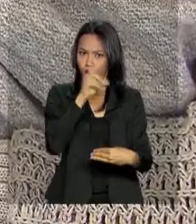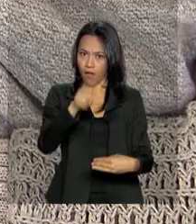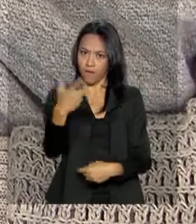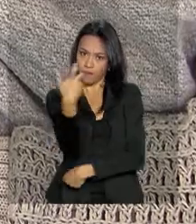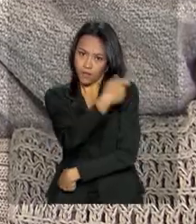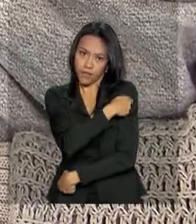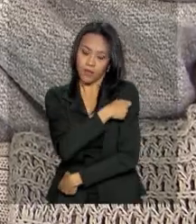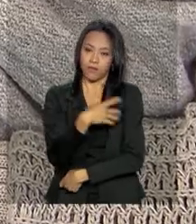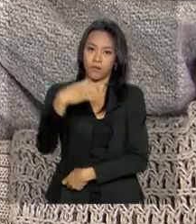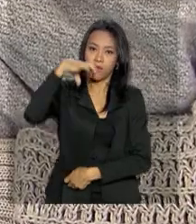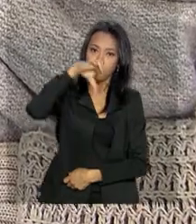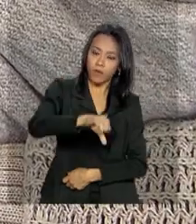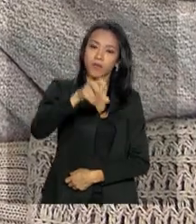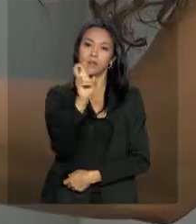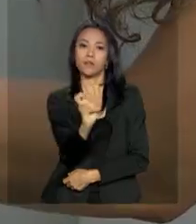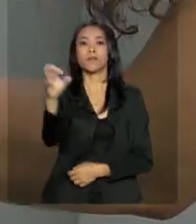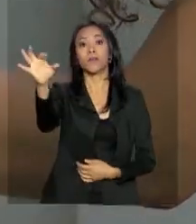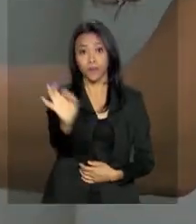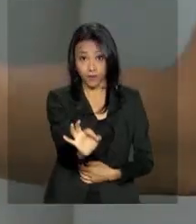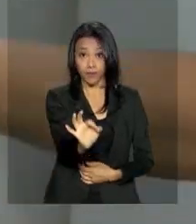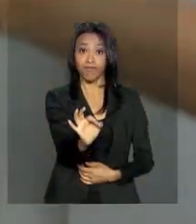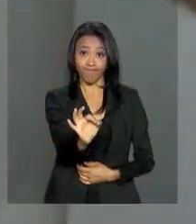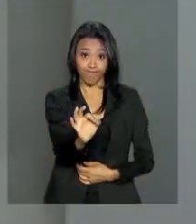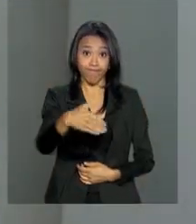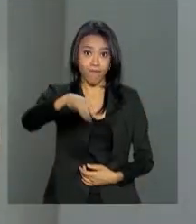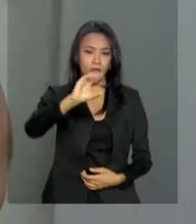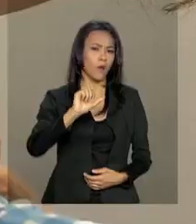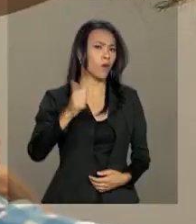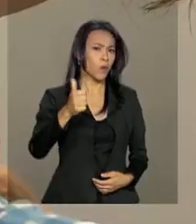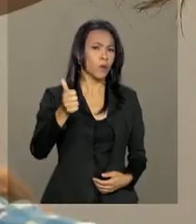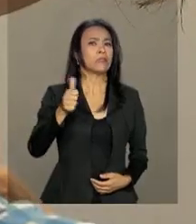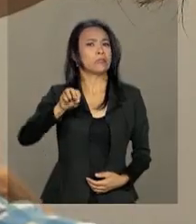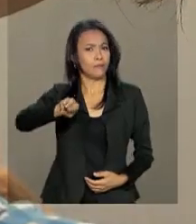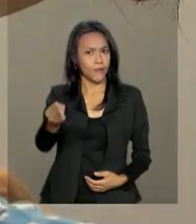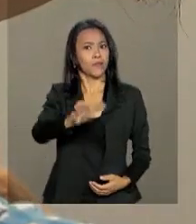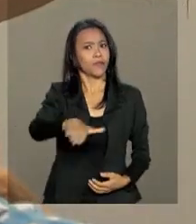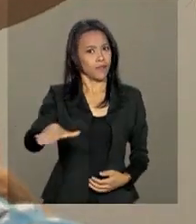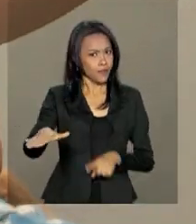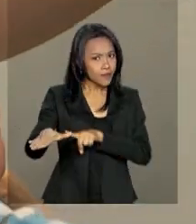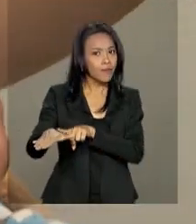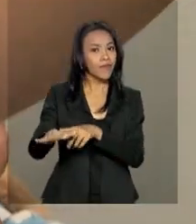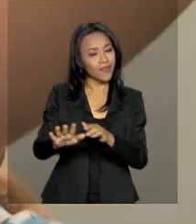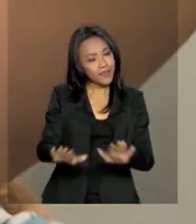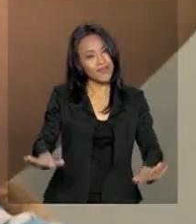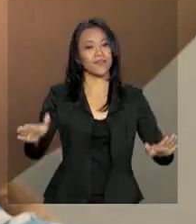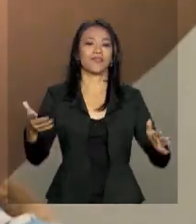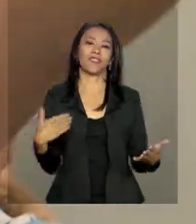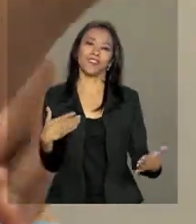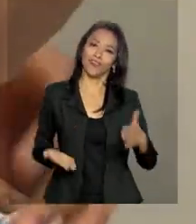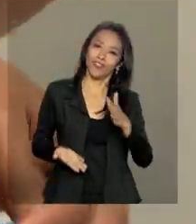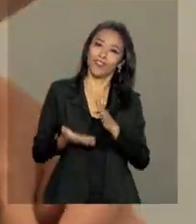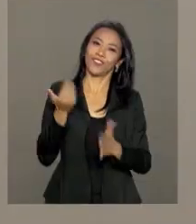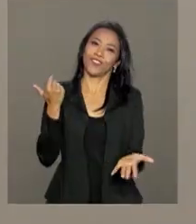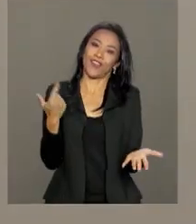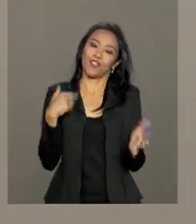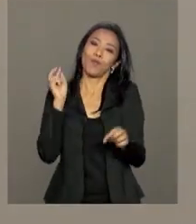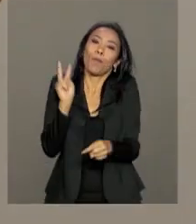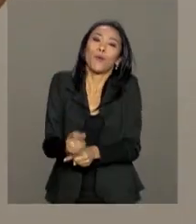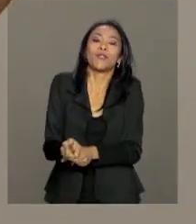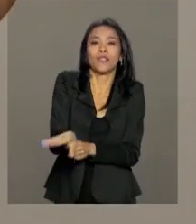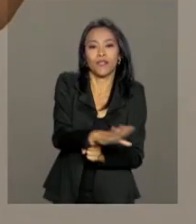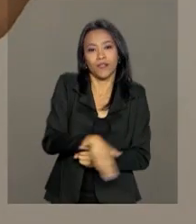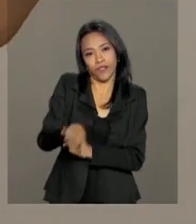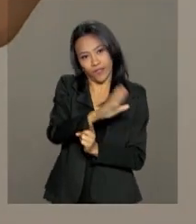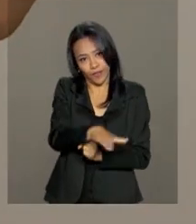menos 95% das mais de 11 milhões de crianças e assim criar uma barreira sanitária de proteção